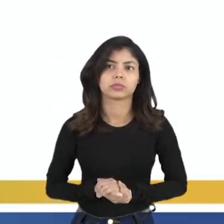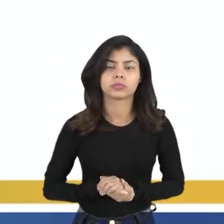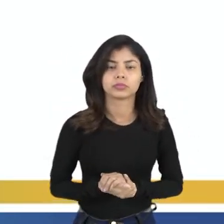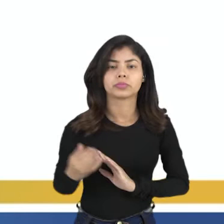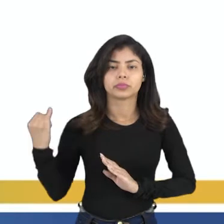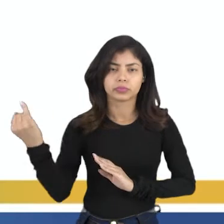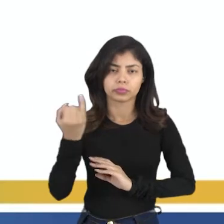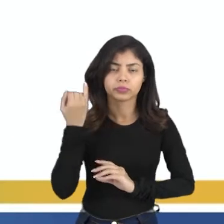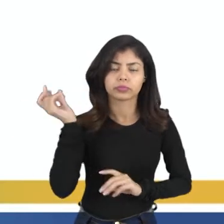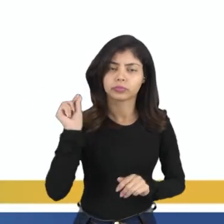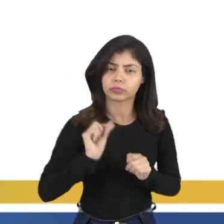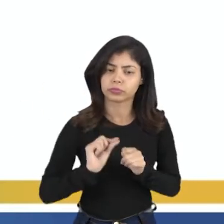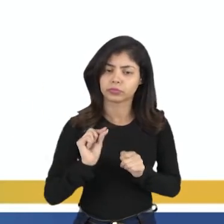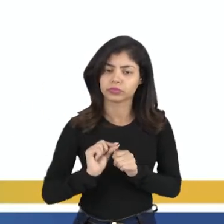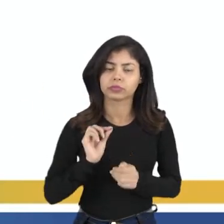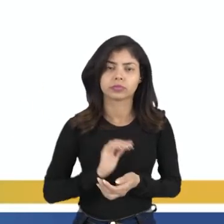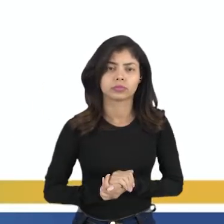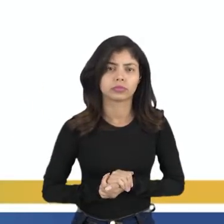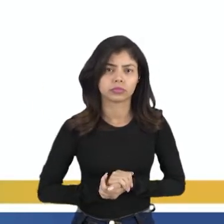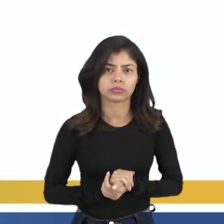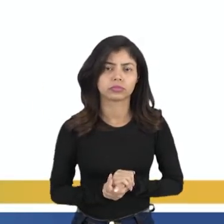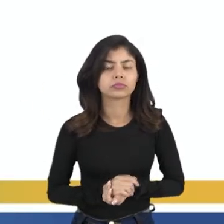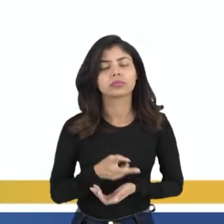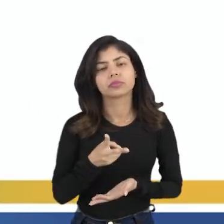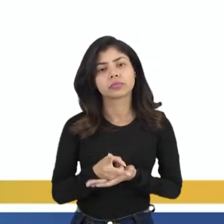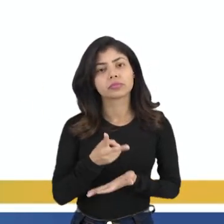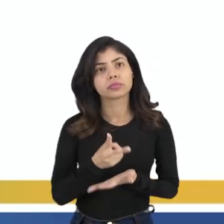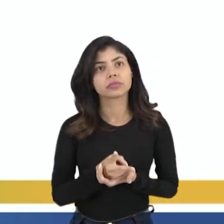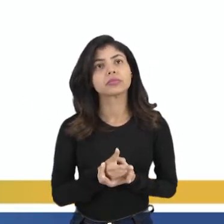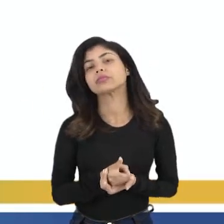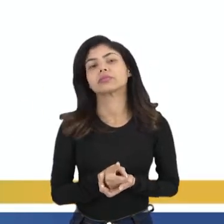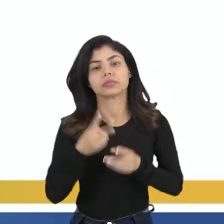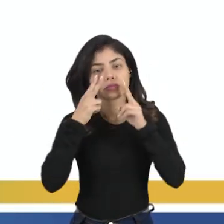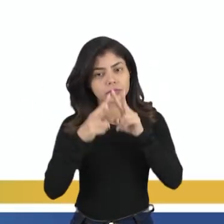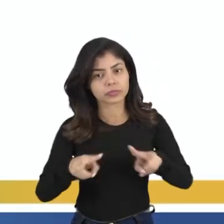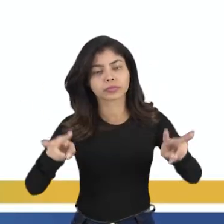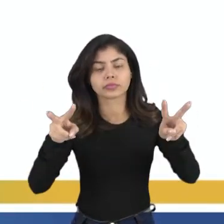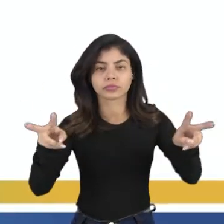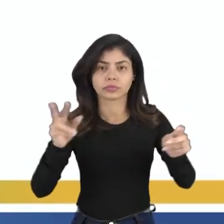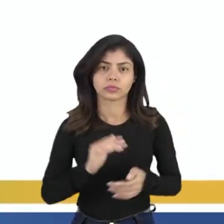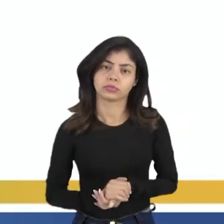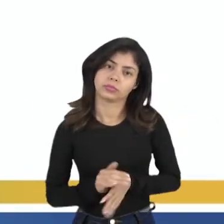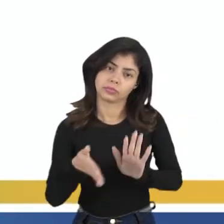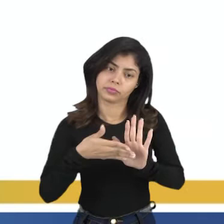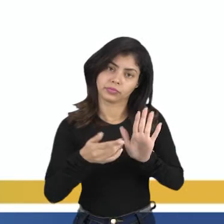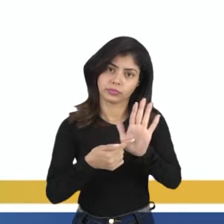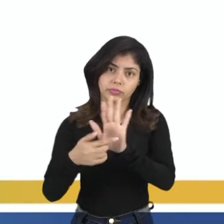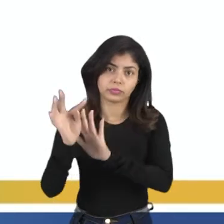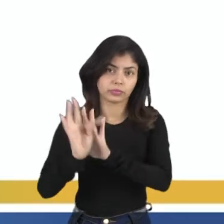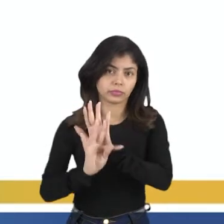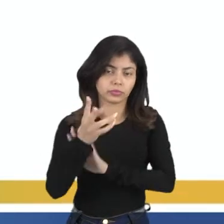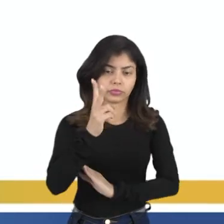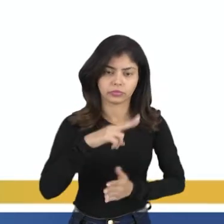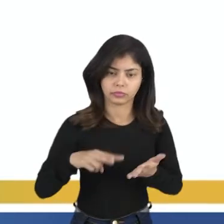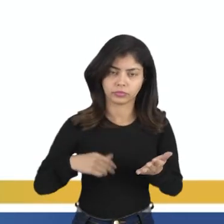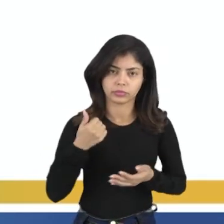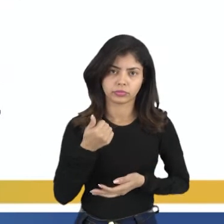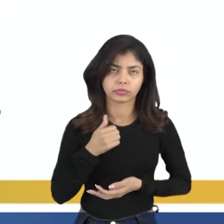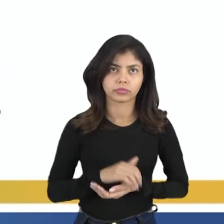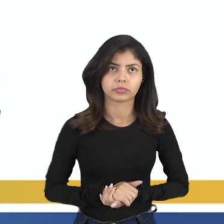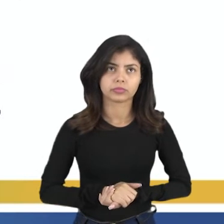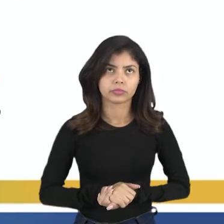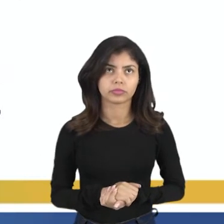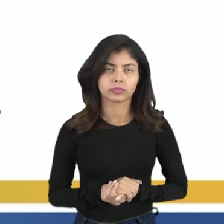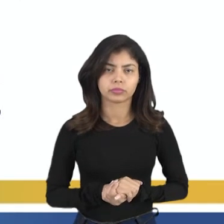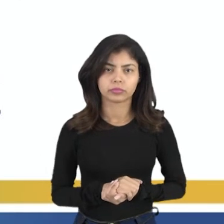importante sempre fazer menção, sempre visualizar a referência do texto que você está lendo, ok?